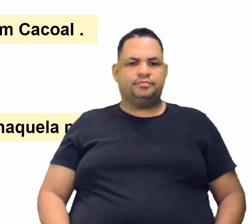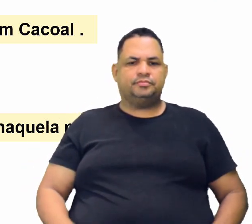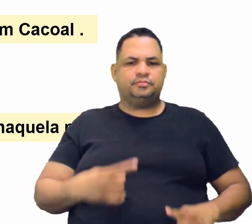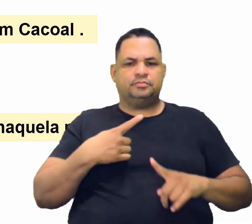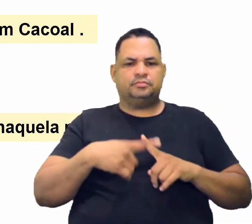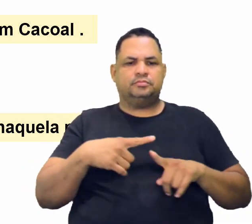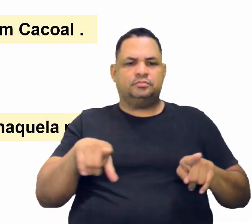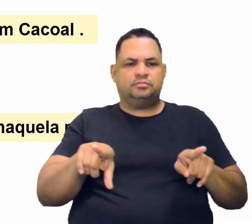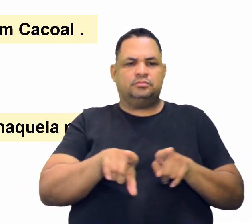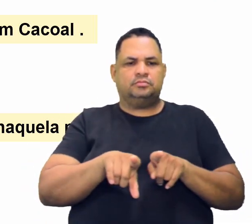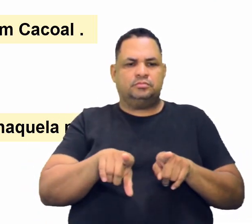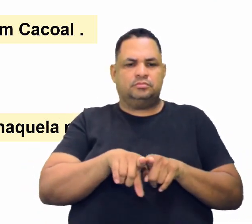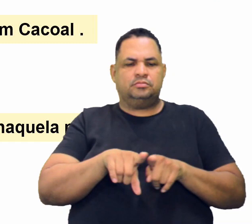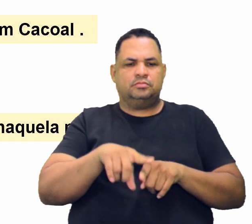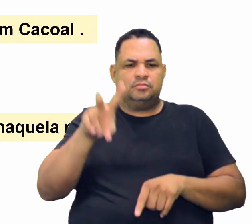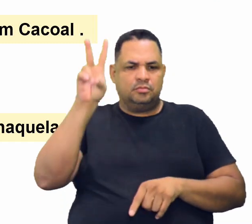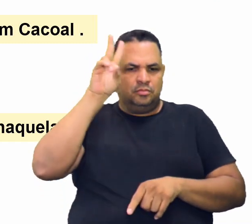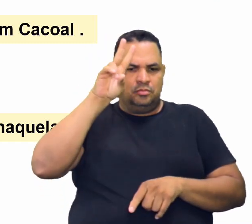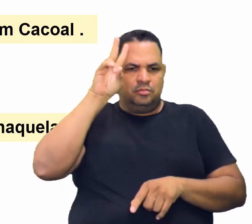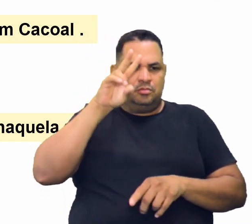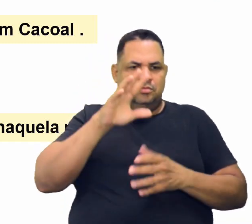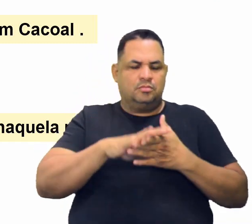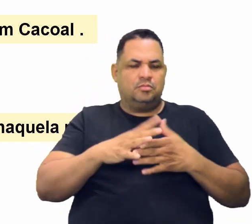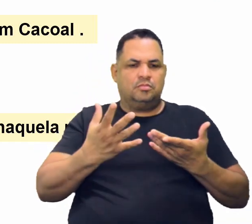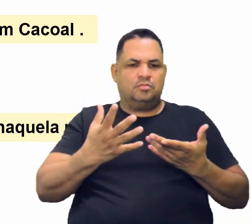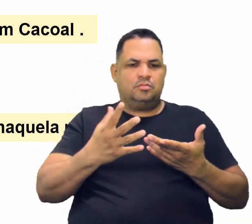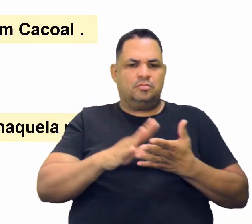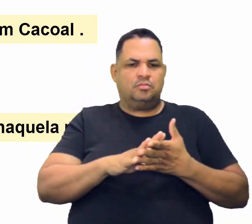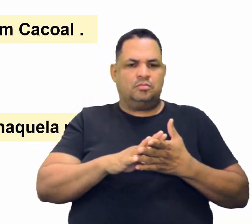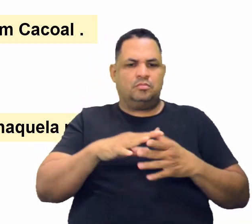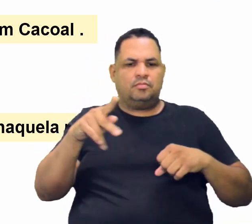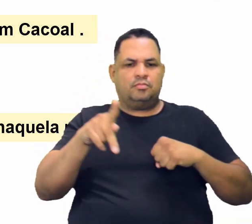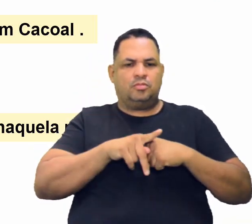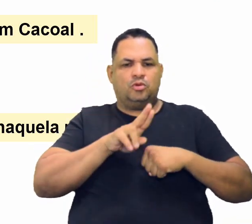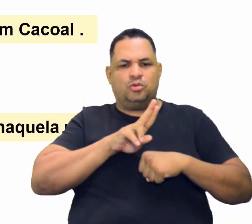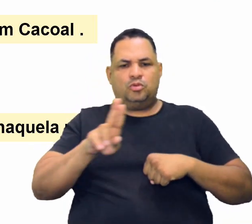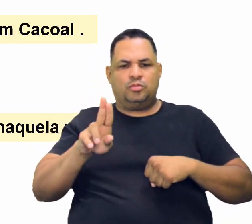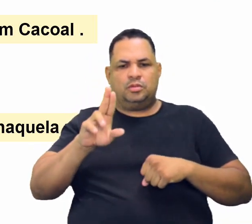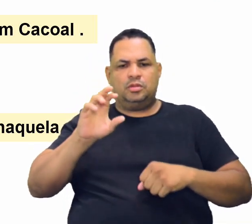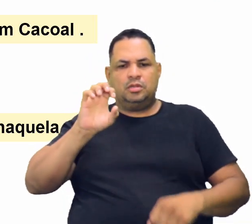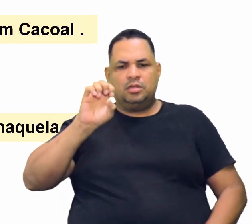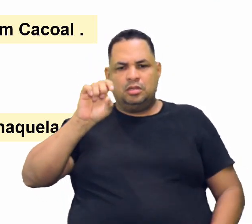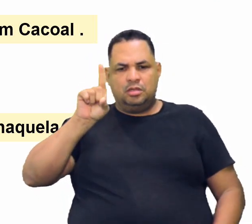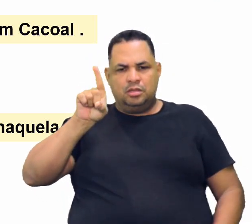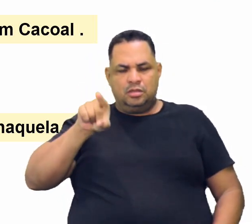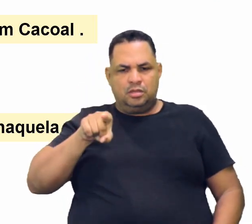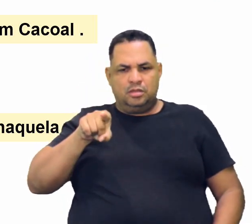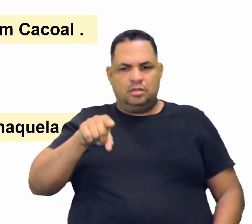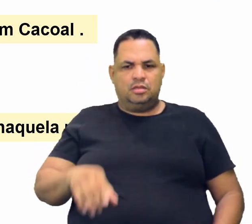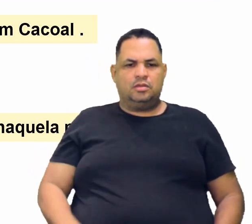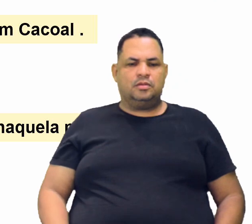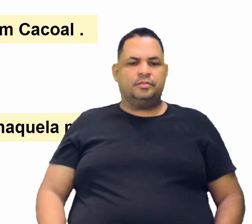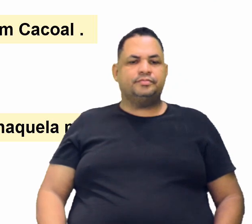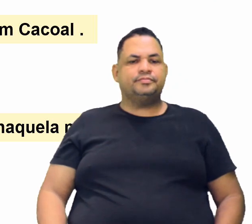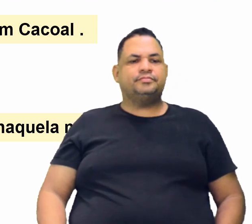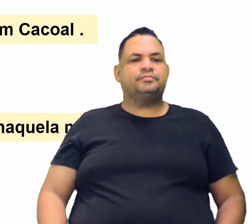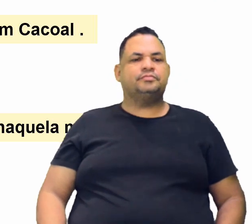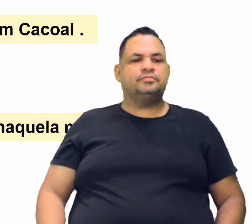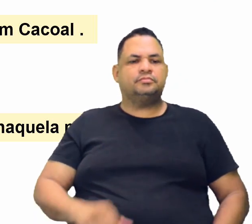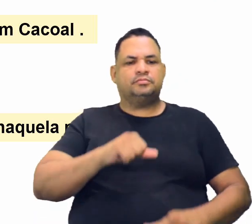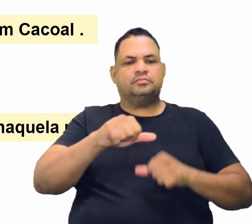porque também, amadinho, lembra lá do verbo, do pronome ser, tá bom? Que é um pronome apassivador,